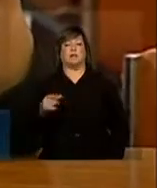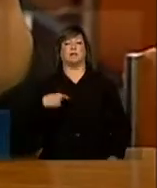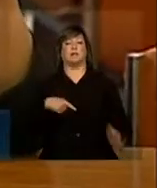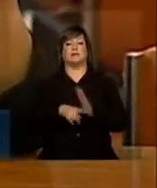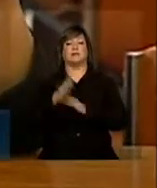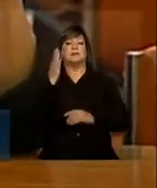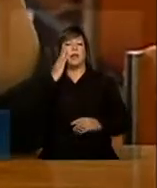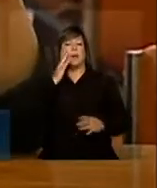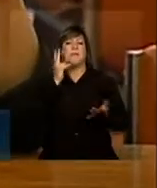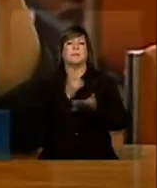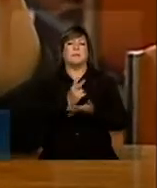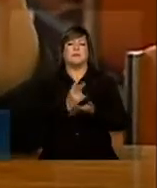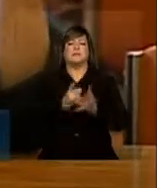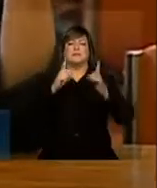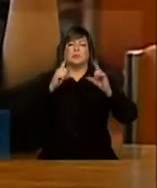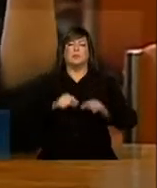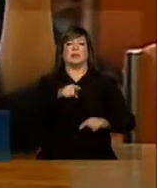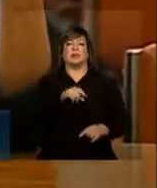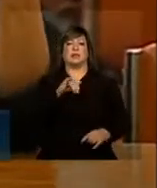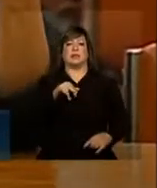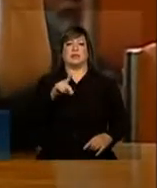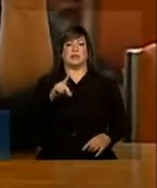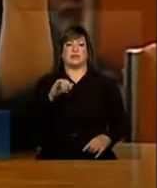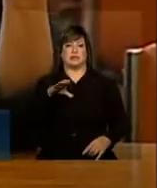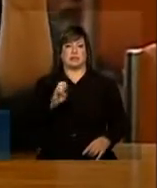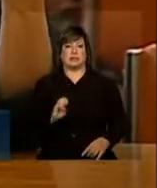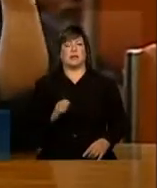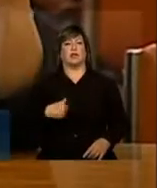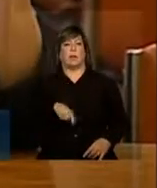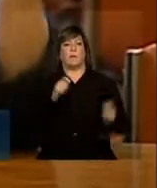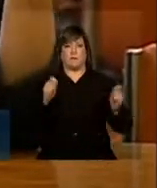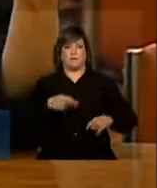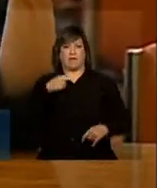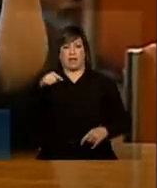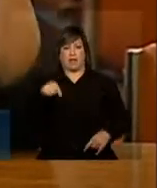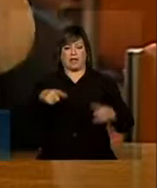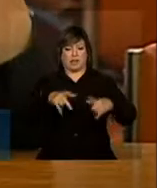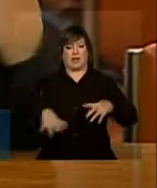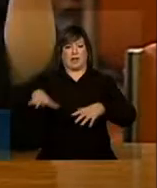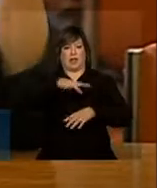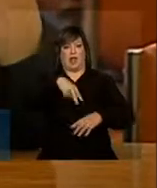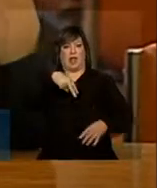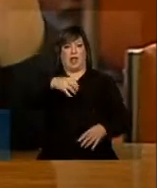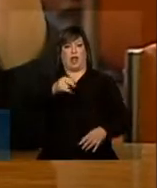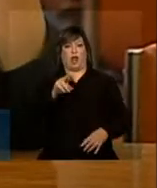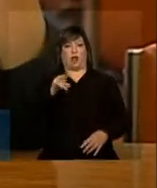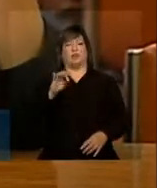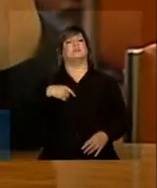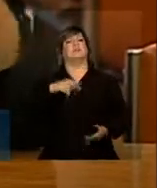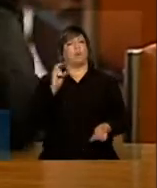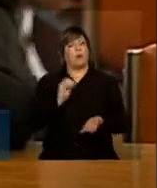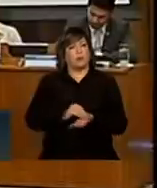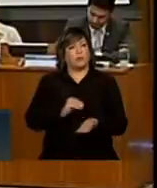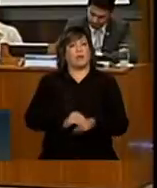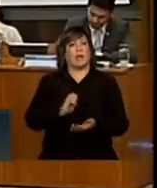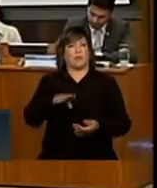mesmo reduzindo esses índices, a gente ainda pode dizer que a região Nordeste é a região com os maiores índices de